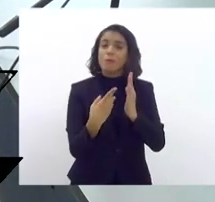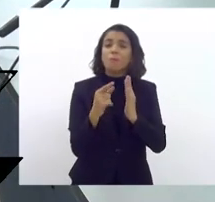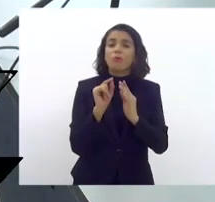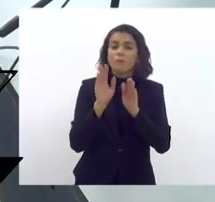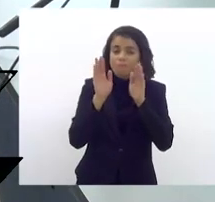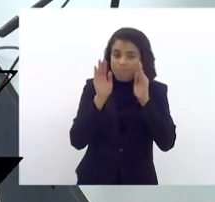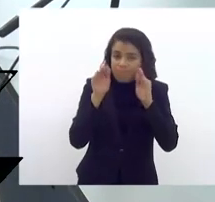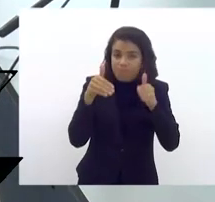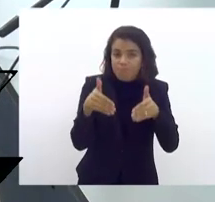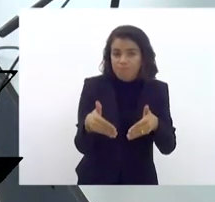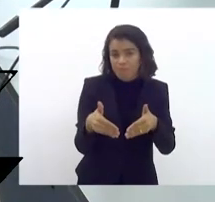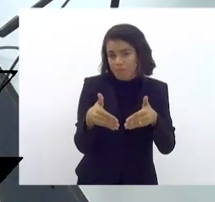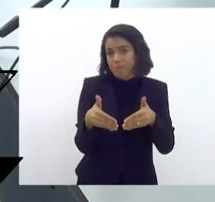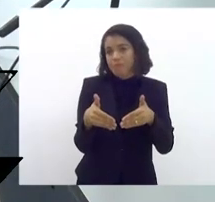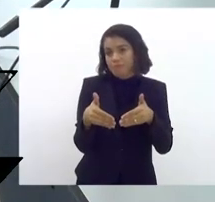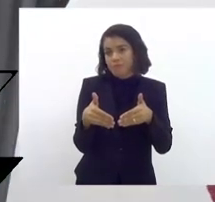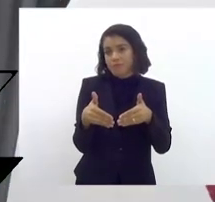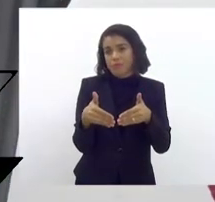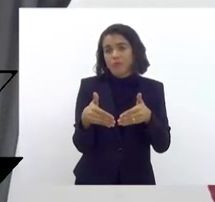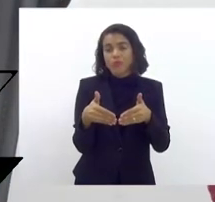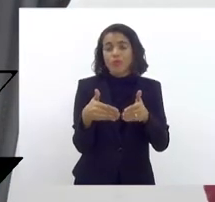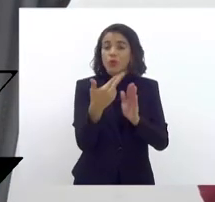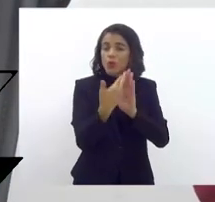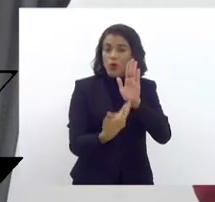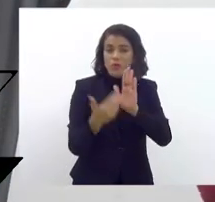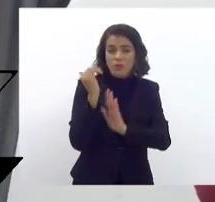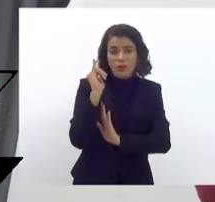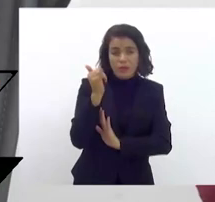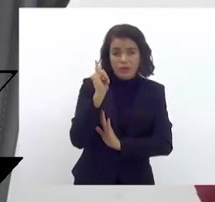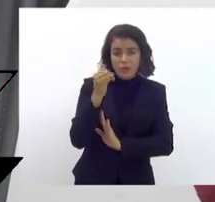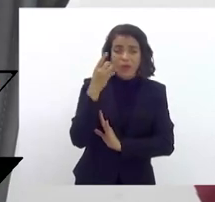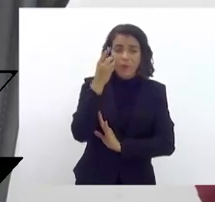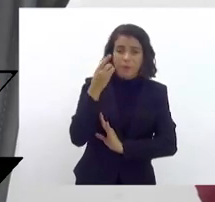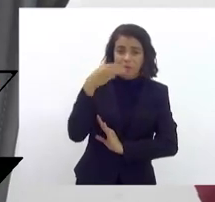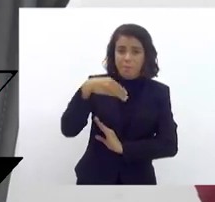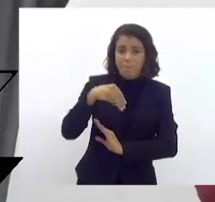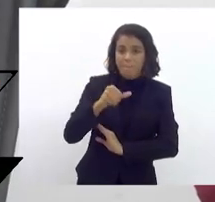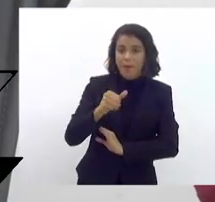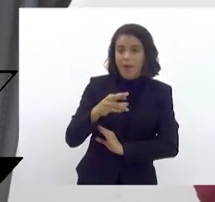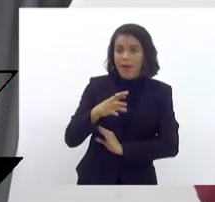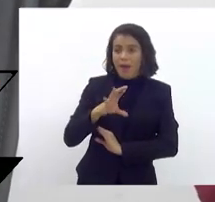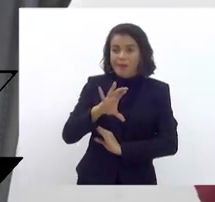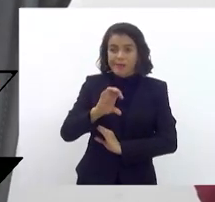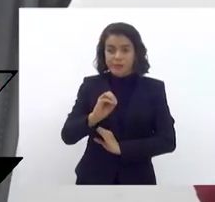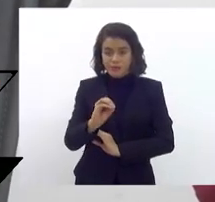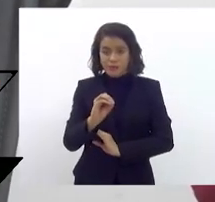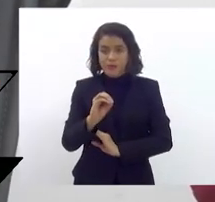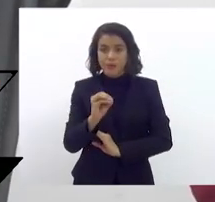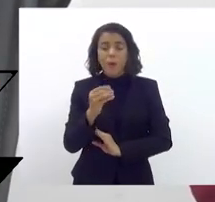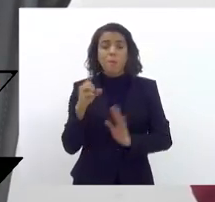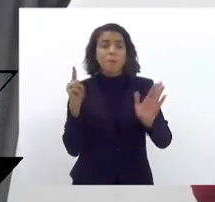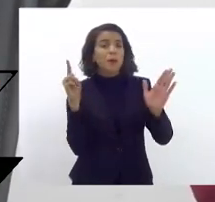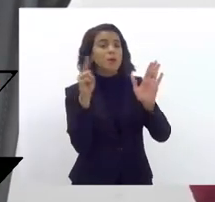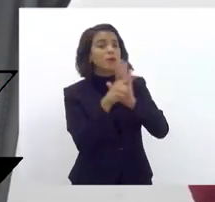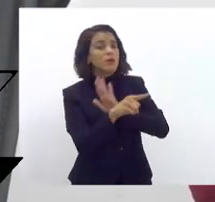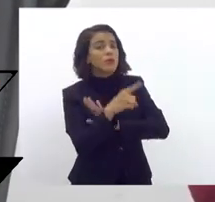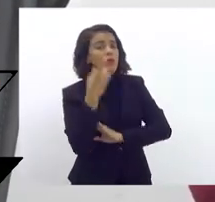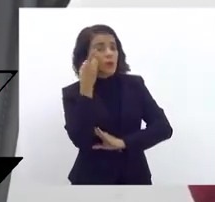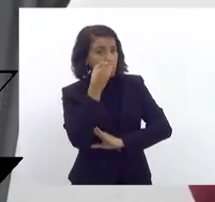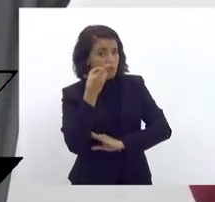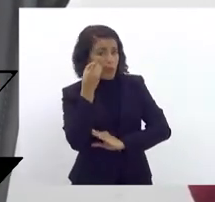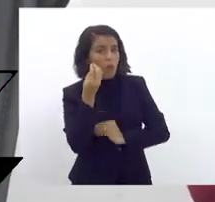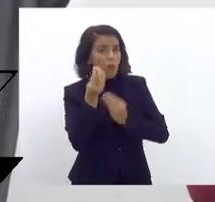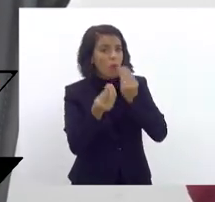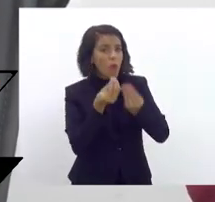especificidade do nosso relator mas o Alberto Então pergunta vossa excelência mas o Alberto como